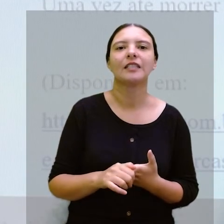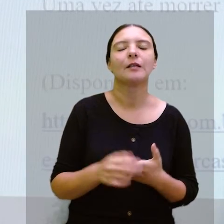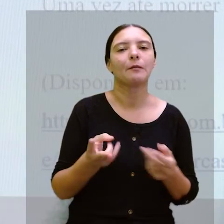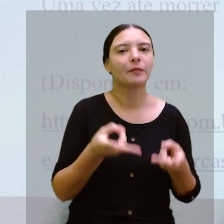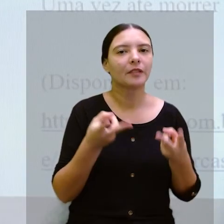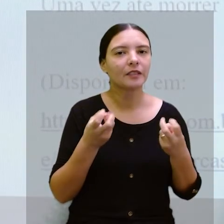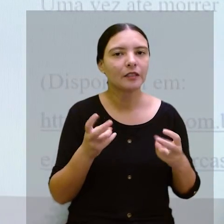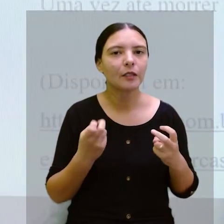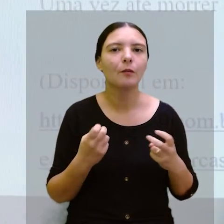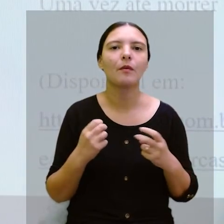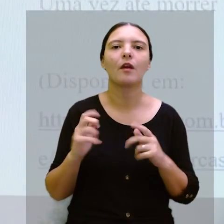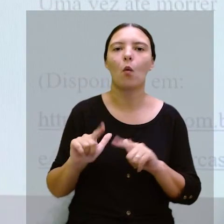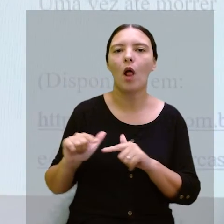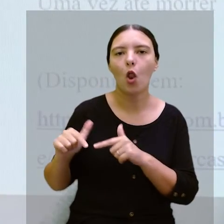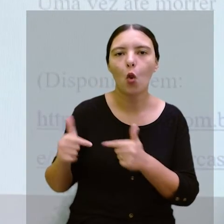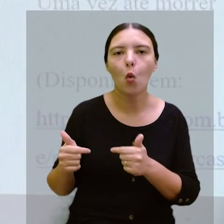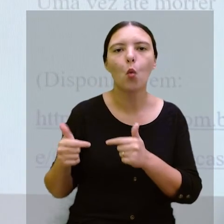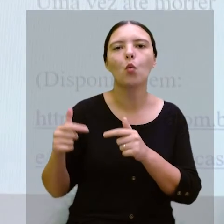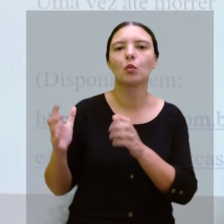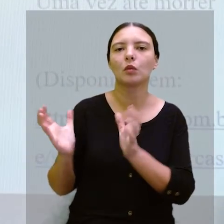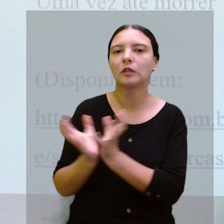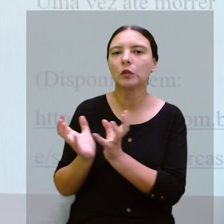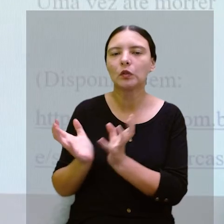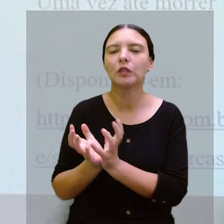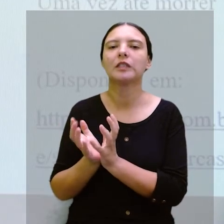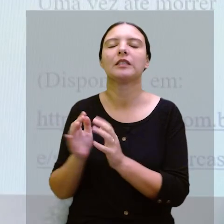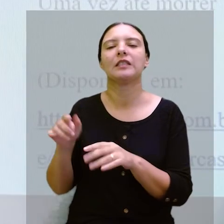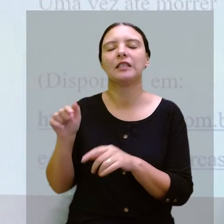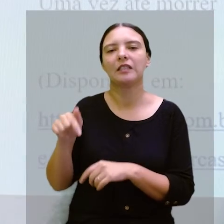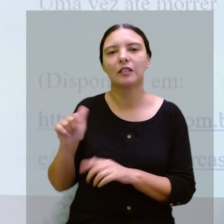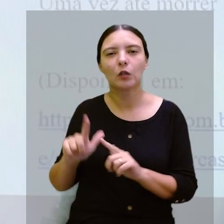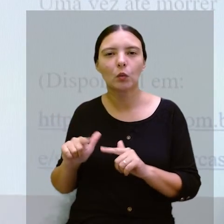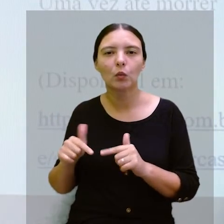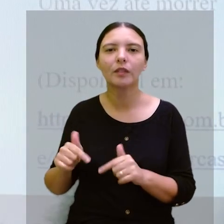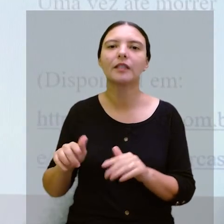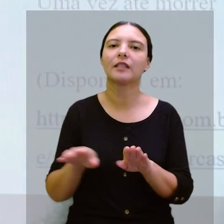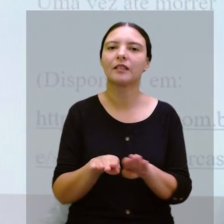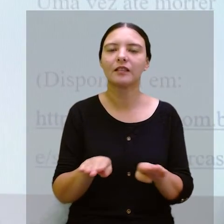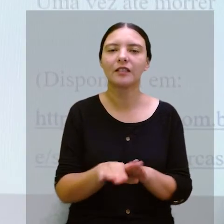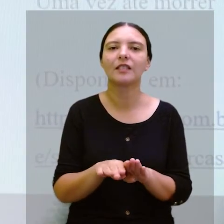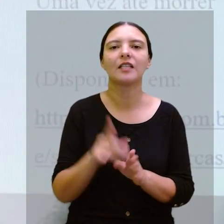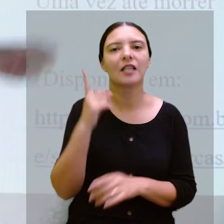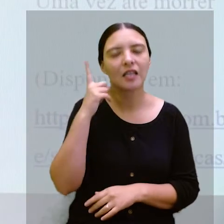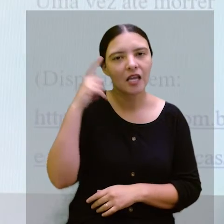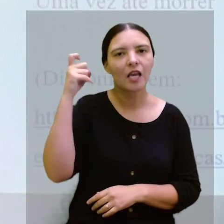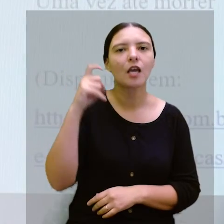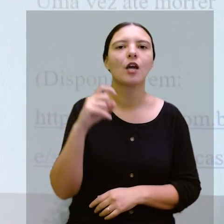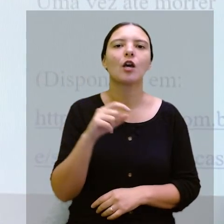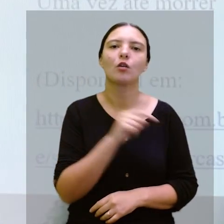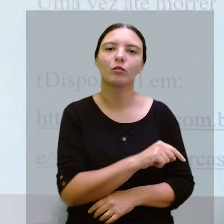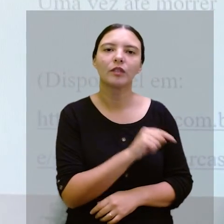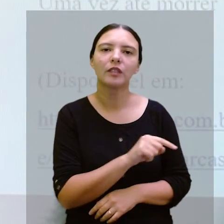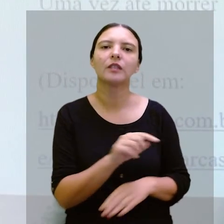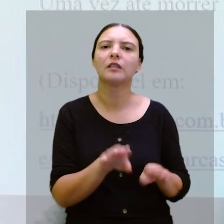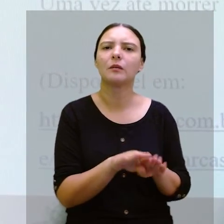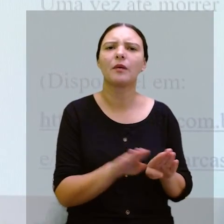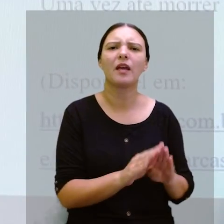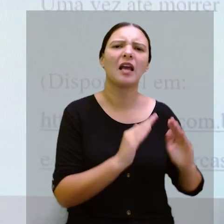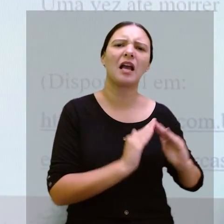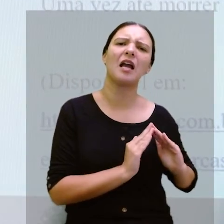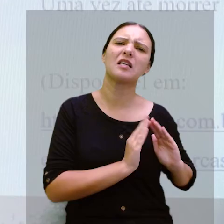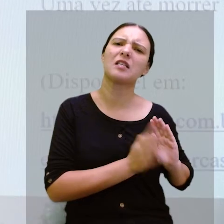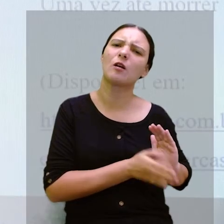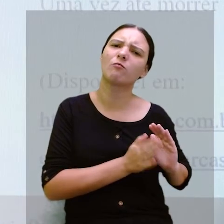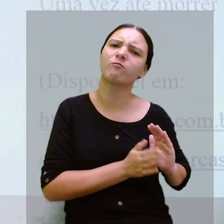identificar com a luta do Atlético, com essa garra do Atlético. Também passa pela ideia do Cruzeiro, do mora dentro do meu